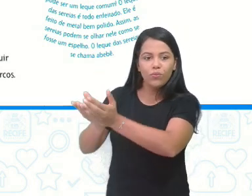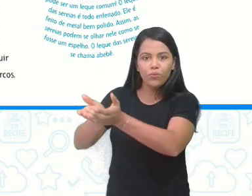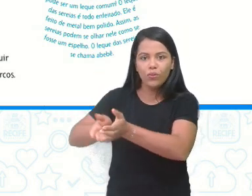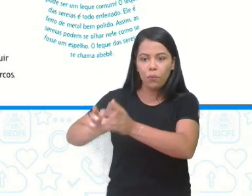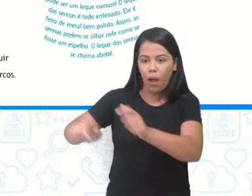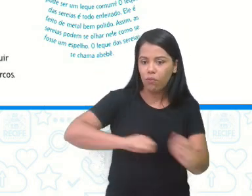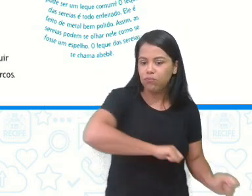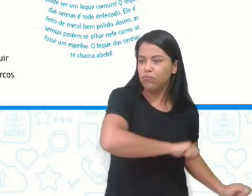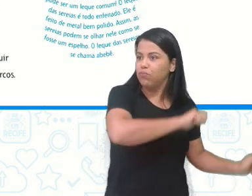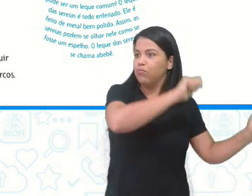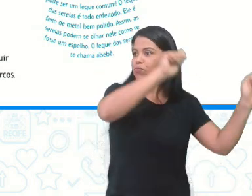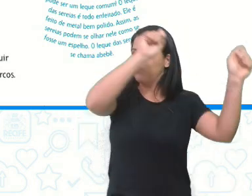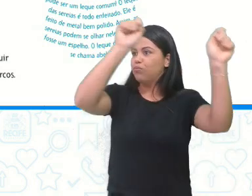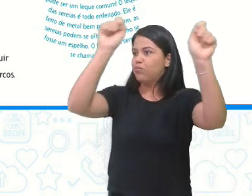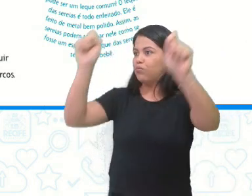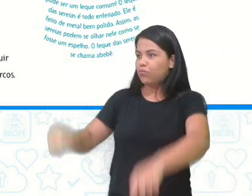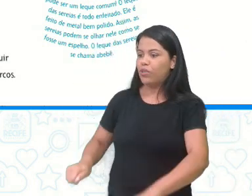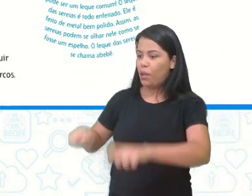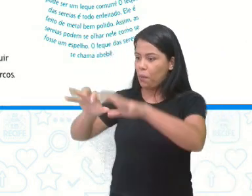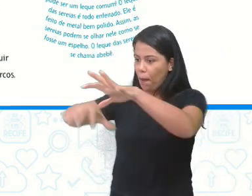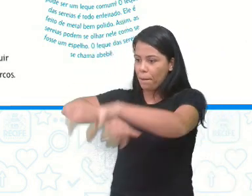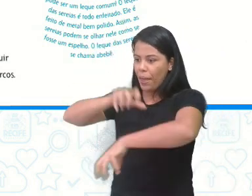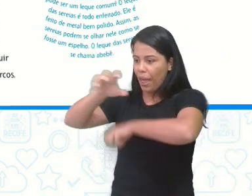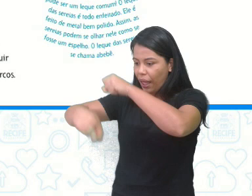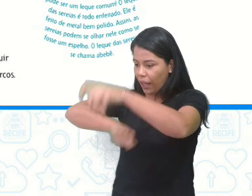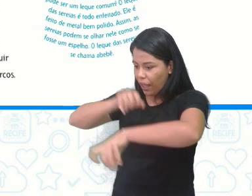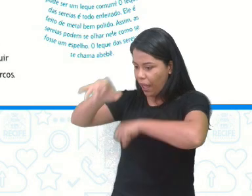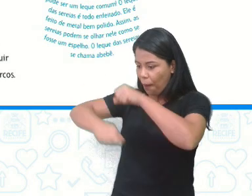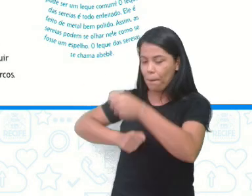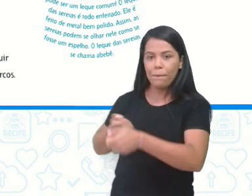redes de arrasto, currais de pesca e